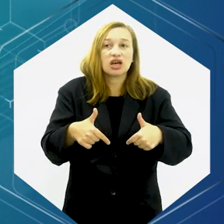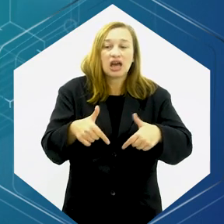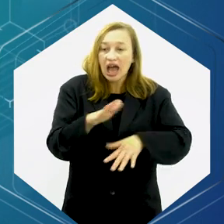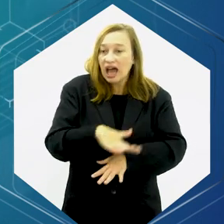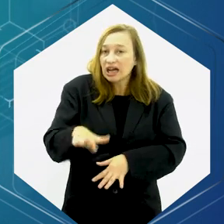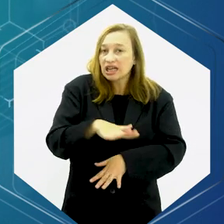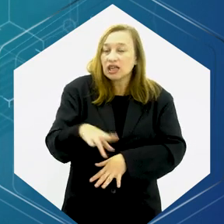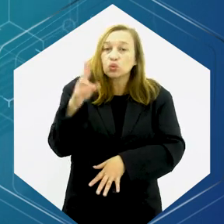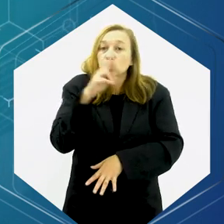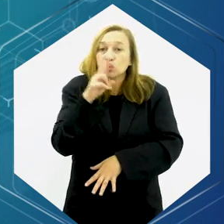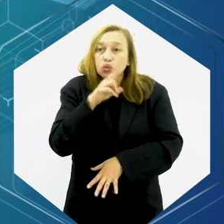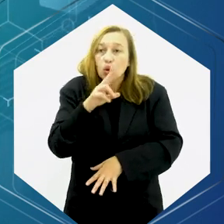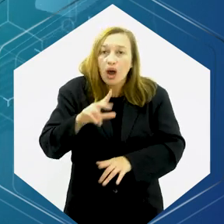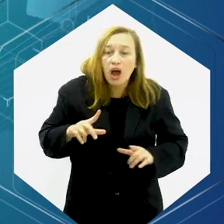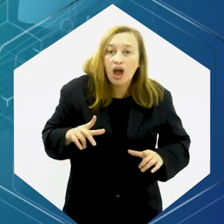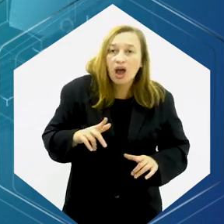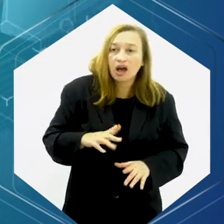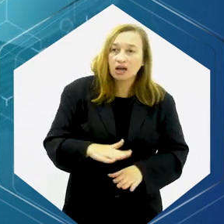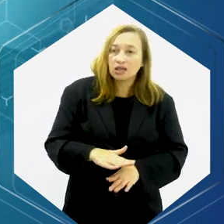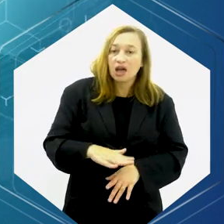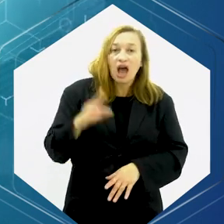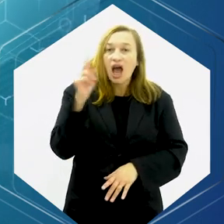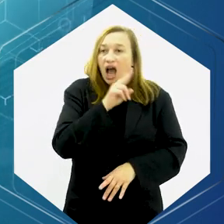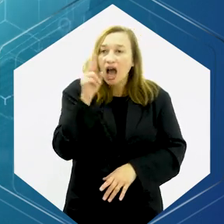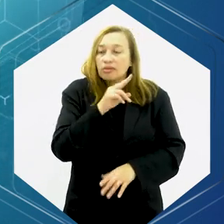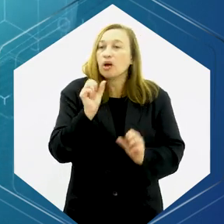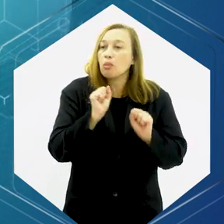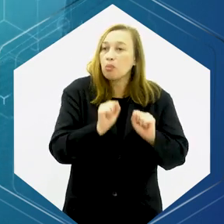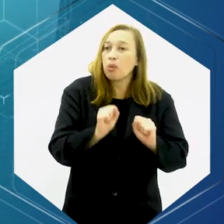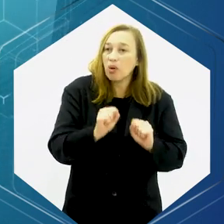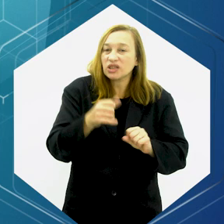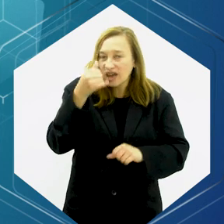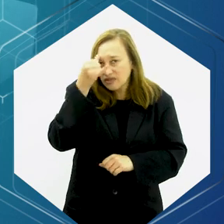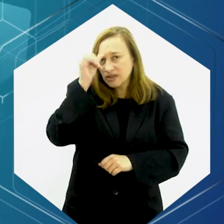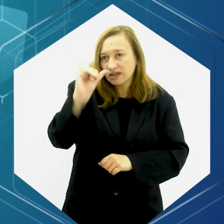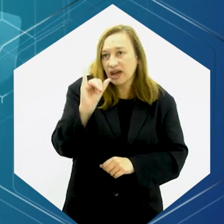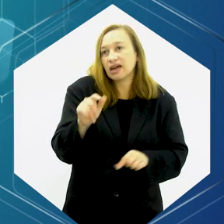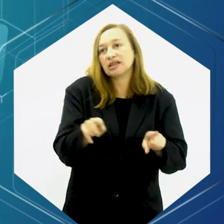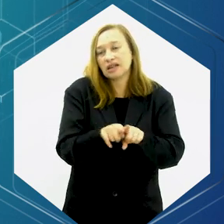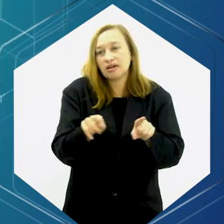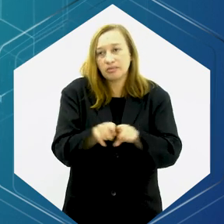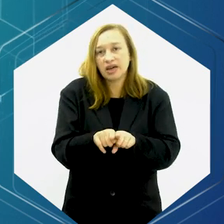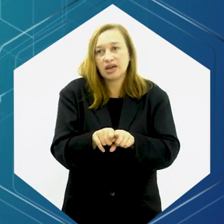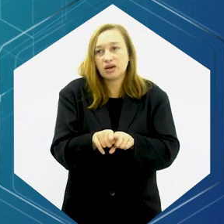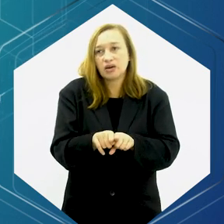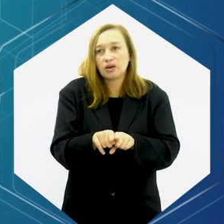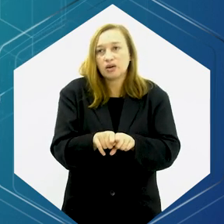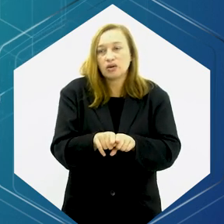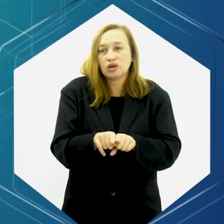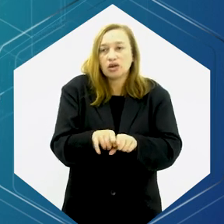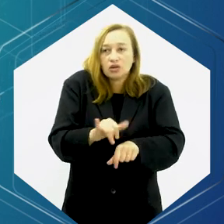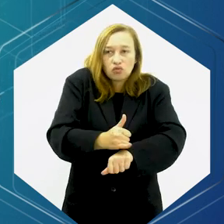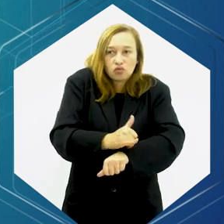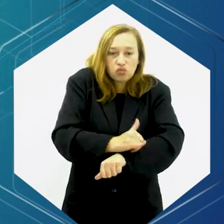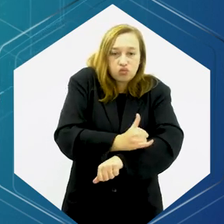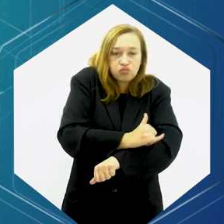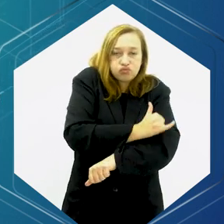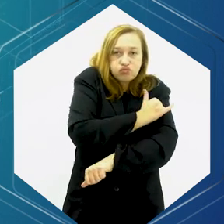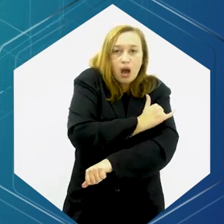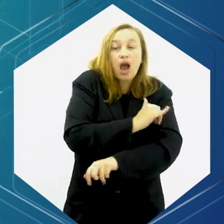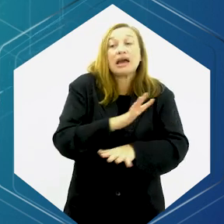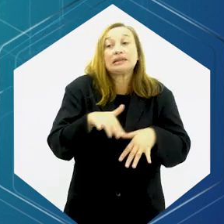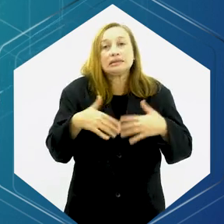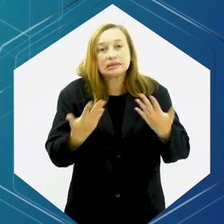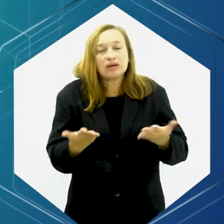né porque aí a criança quando cresce rápido ela pode de alguma forma né evitar que também aumente